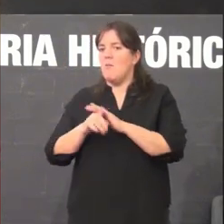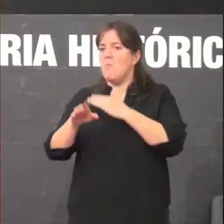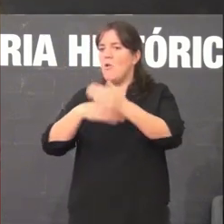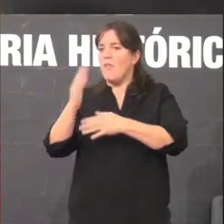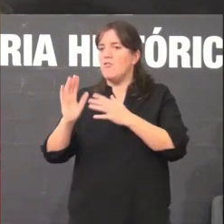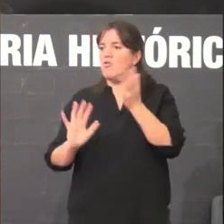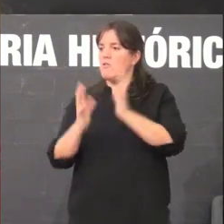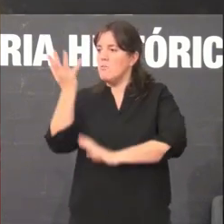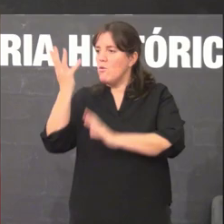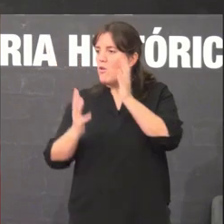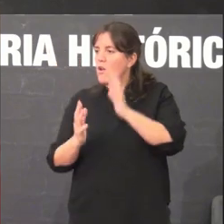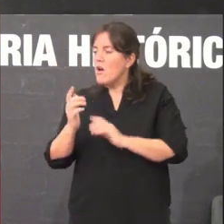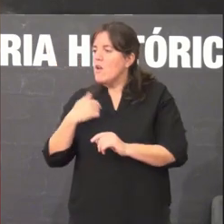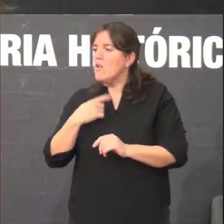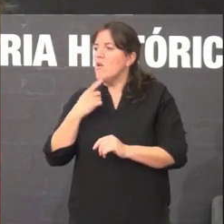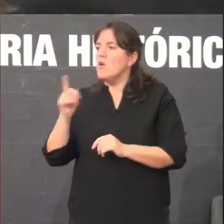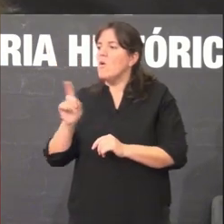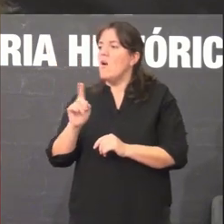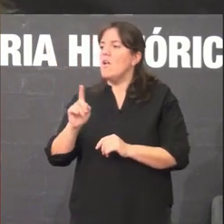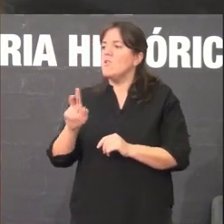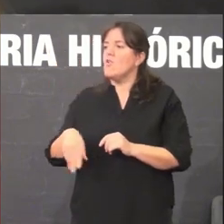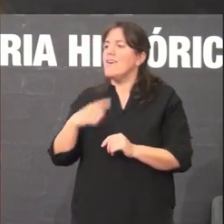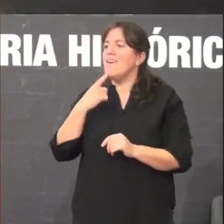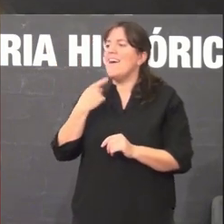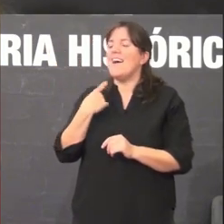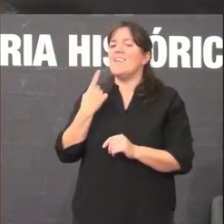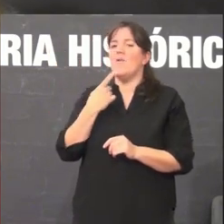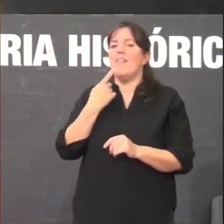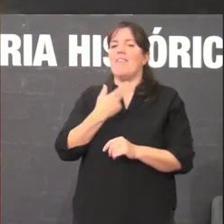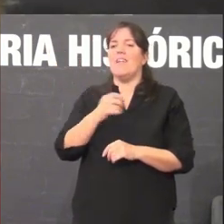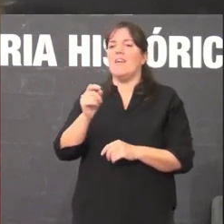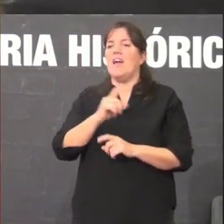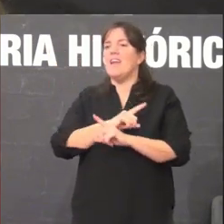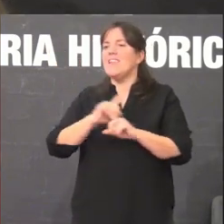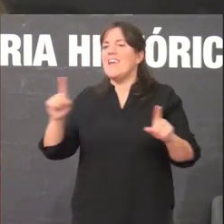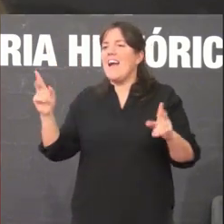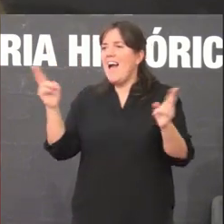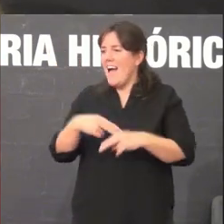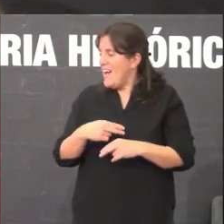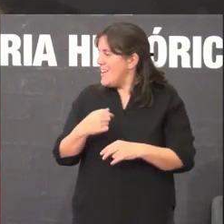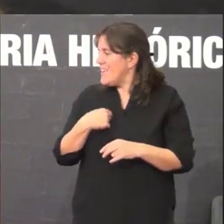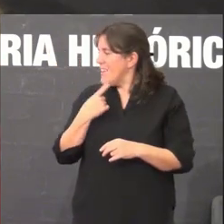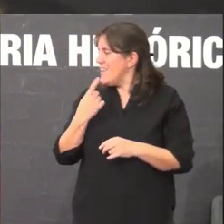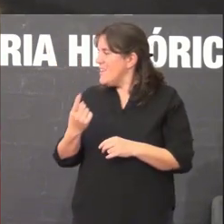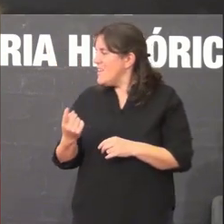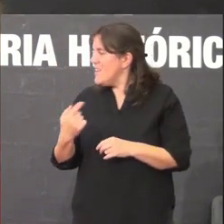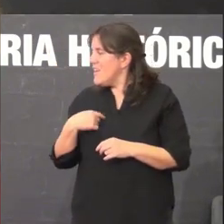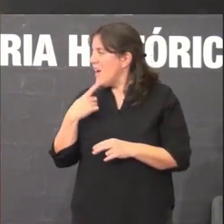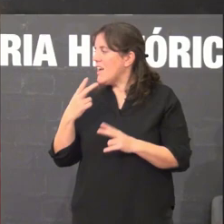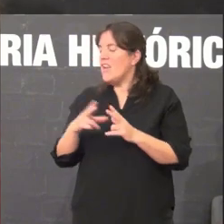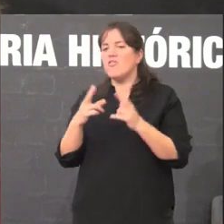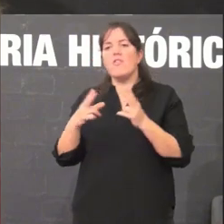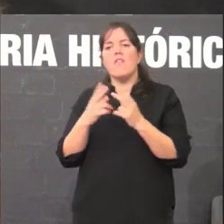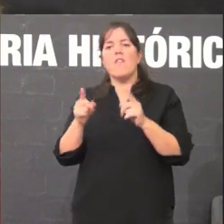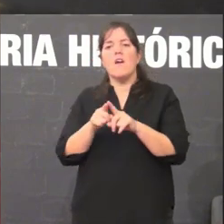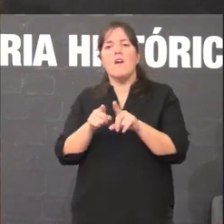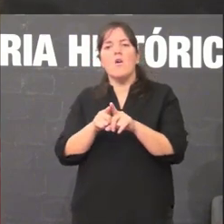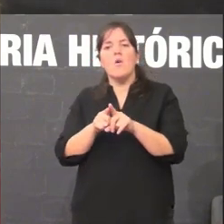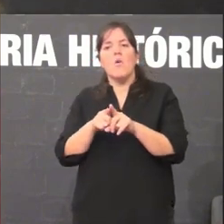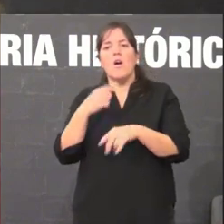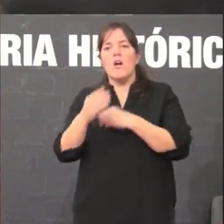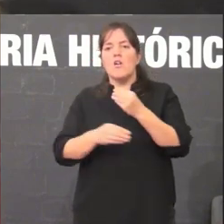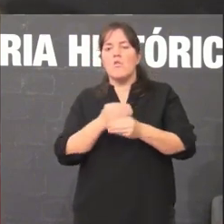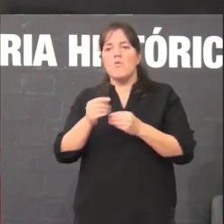a herança da revolução, mas nega, mas condena tudo aquilo que eles consideram que foi o excesso dos